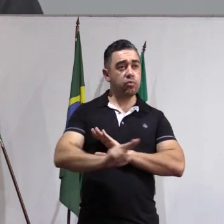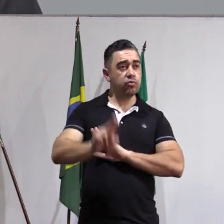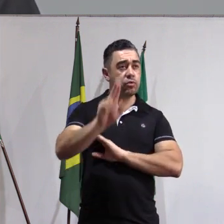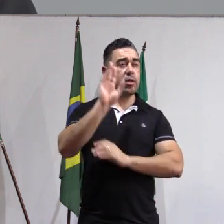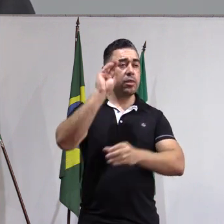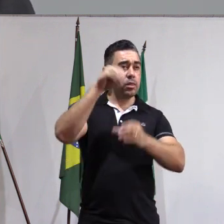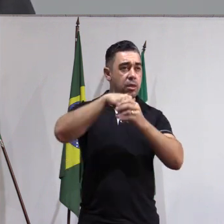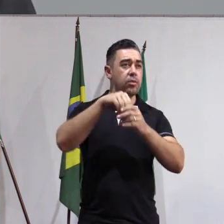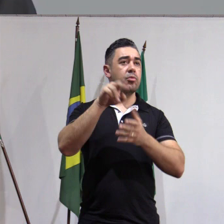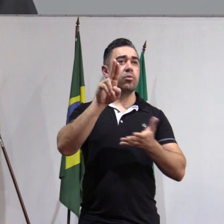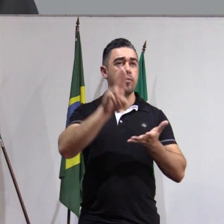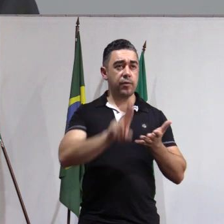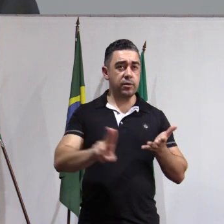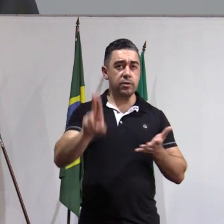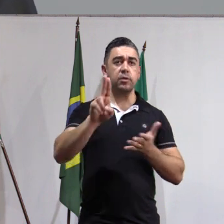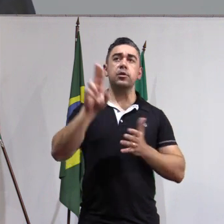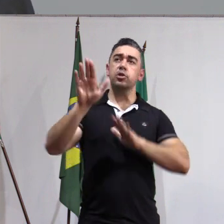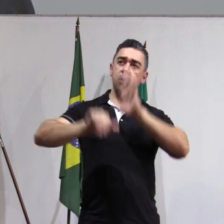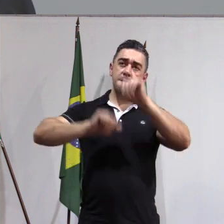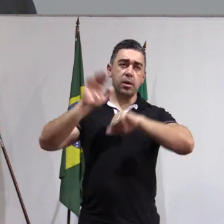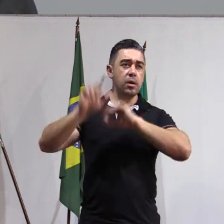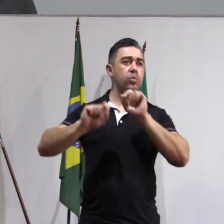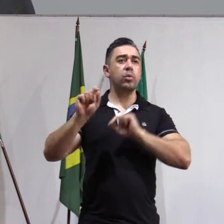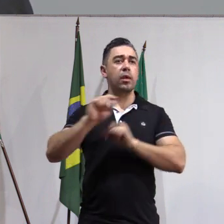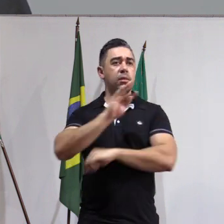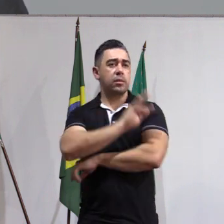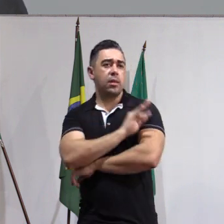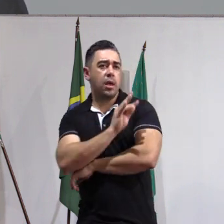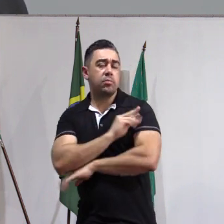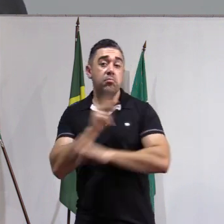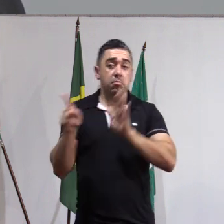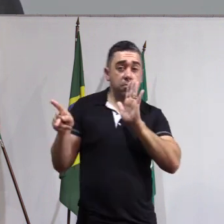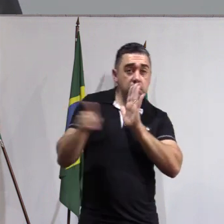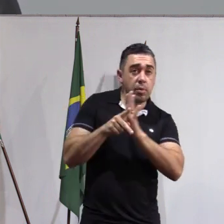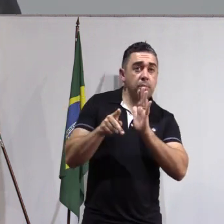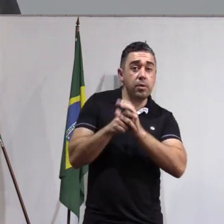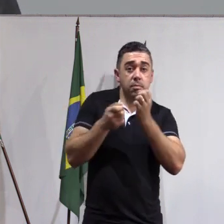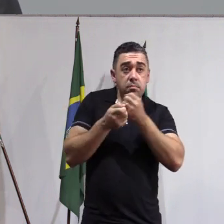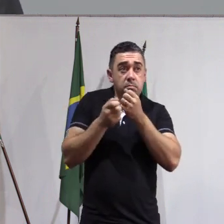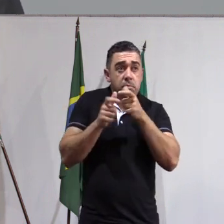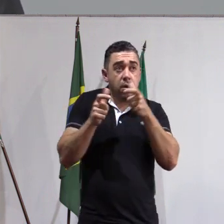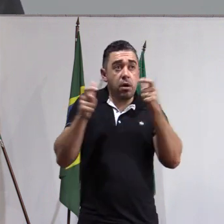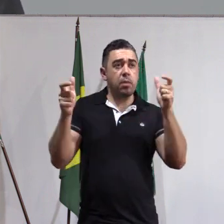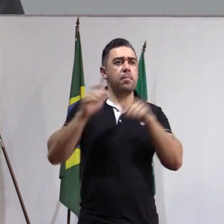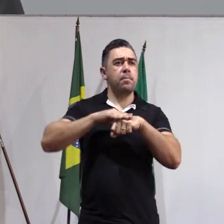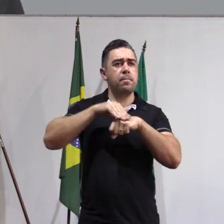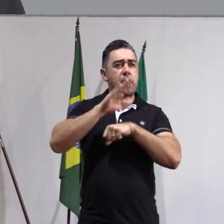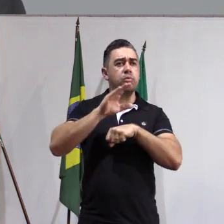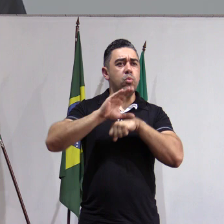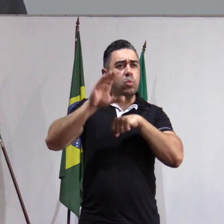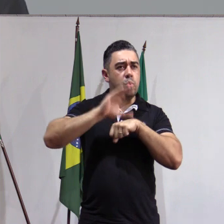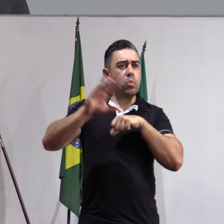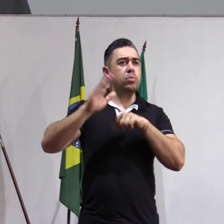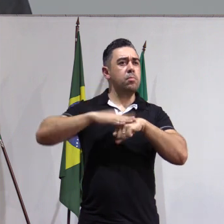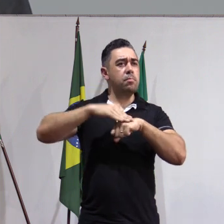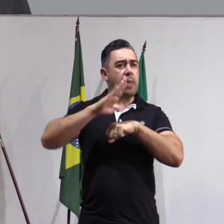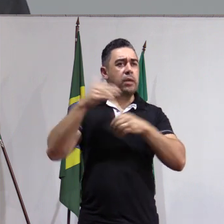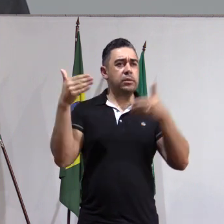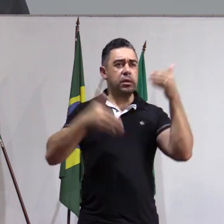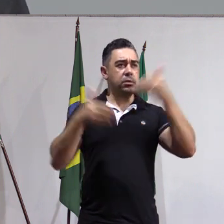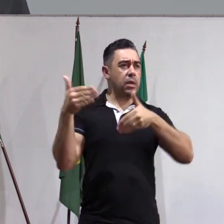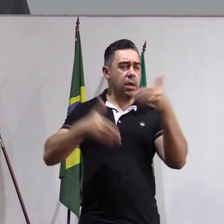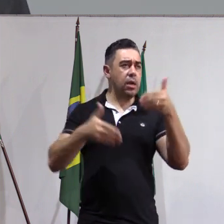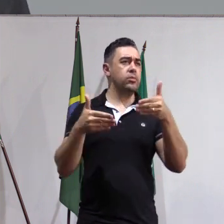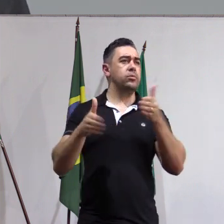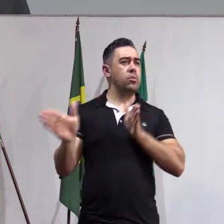universidades, com contratação de servidores próprios para expansão e aumento do número de cursos e aumento do acesso dos